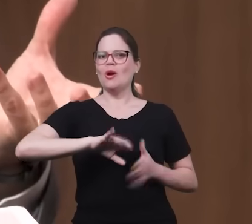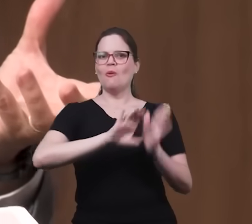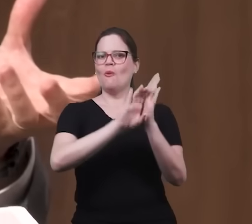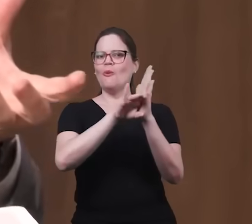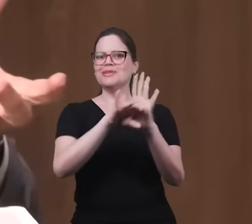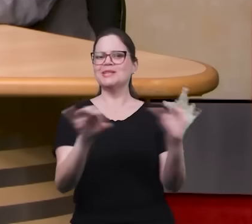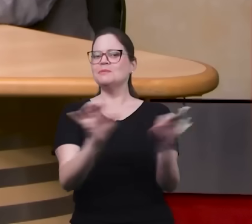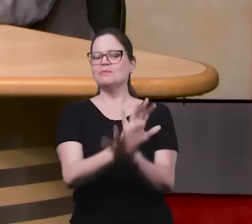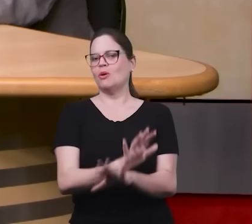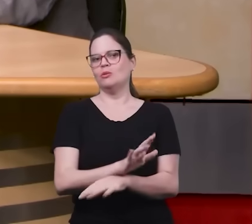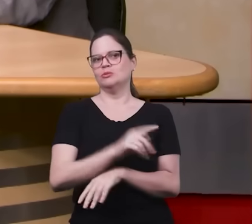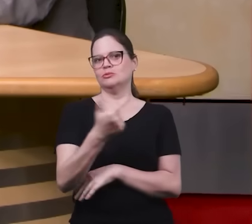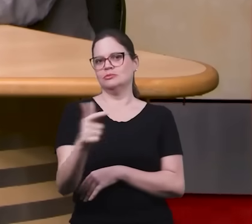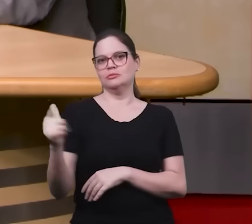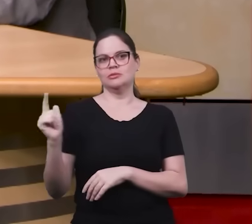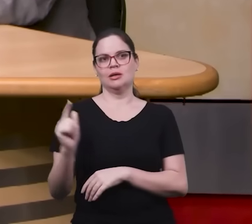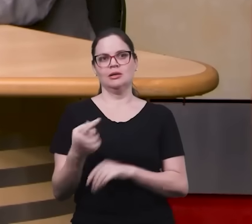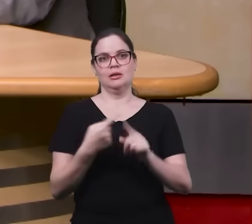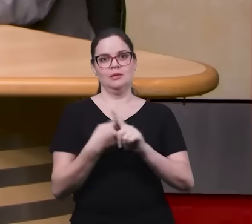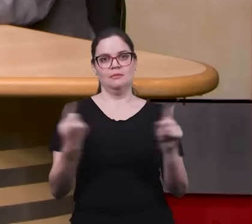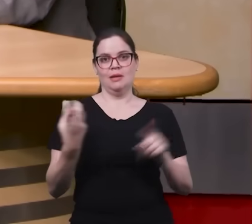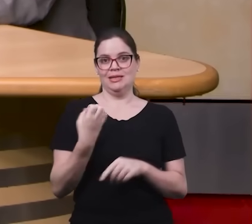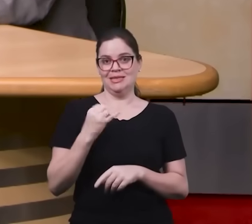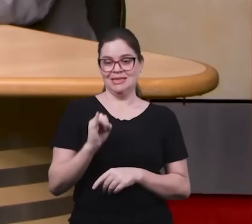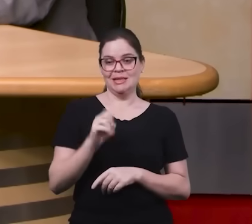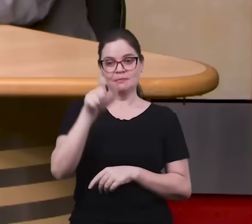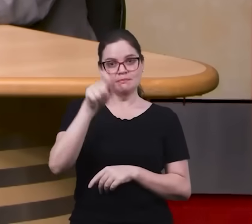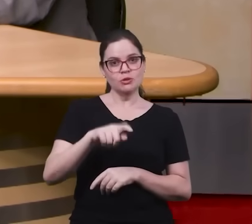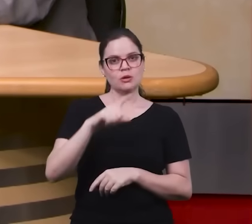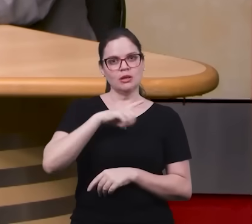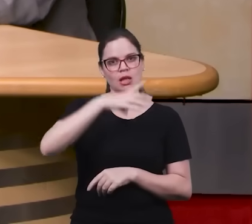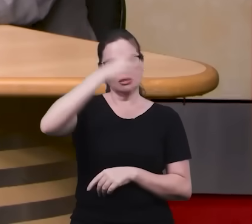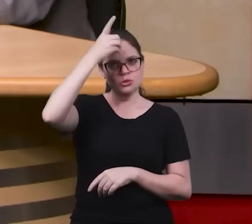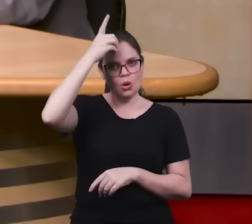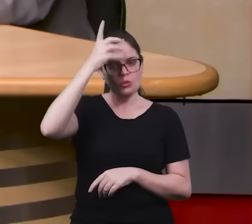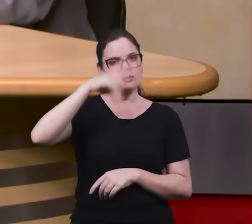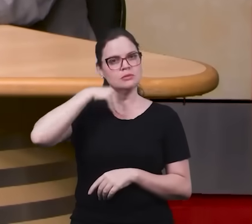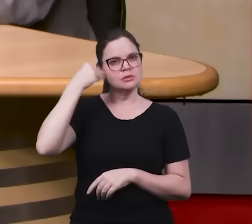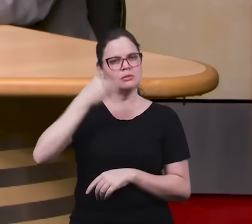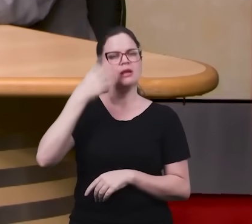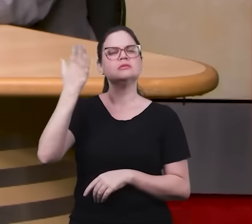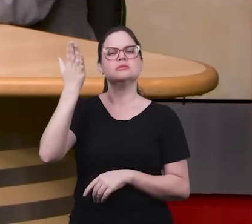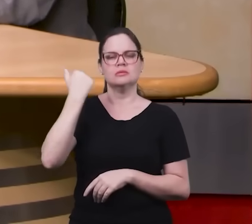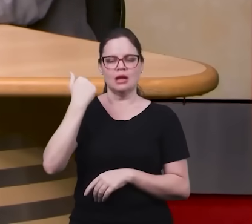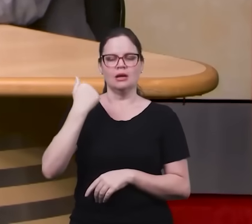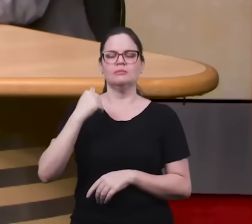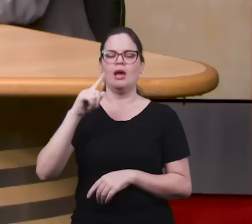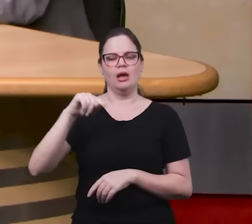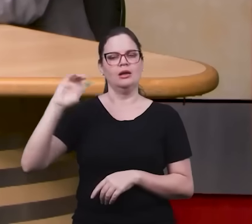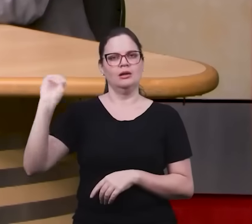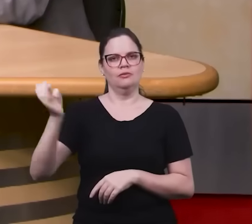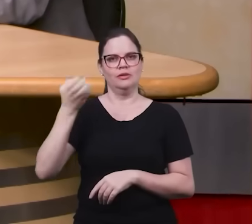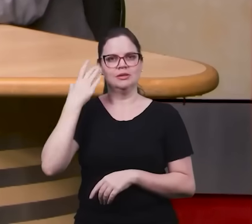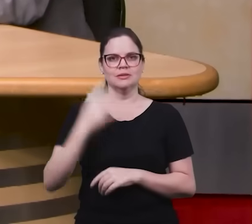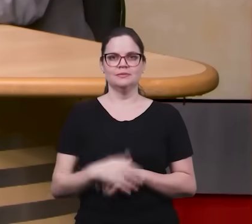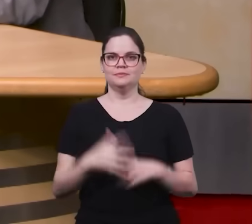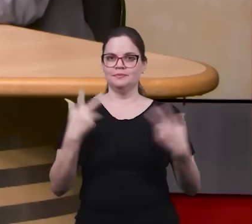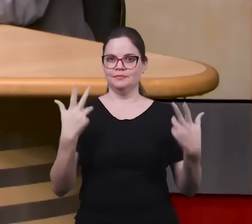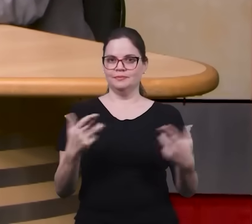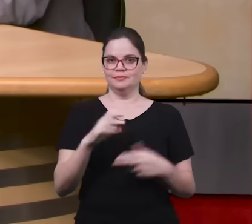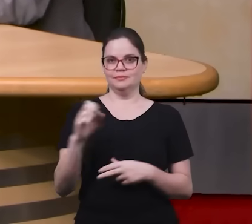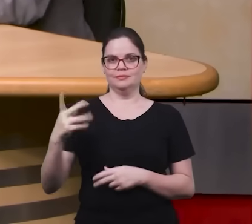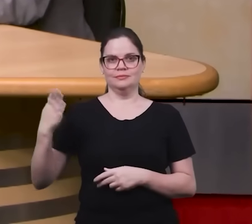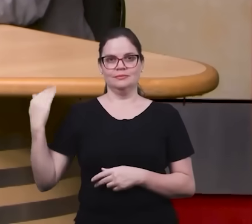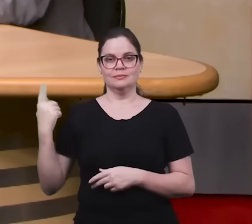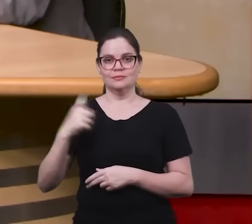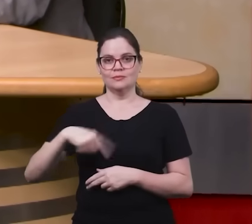matemático isso. Não é. Agora, quem tem o dom espiritual, é um servo de Deus, sabe que teve. É exatamente o que nós falamos no